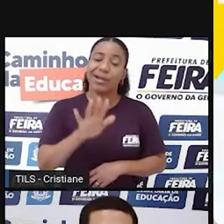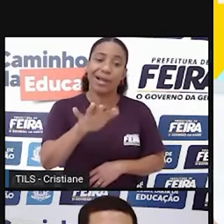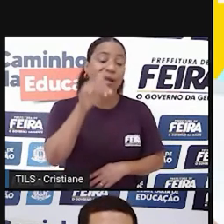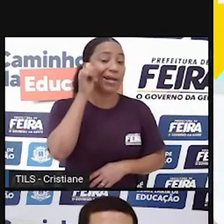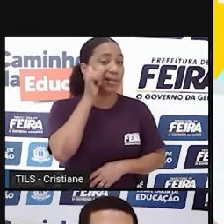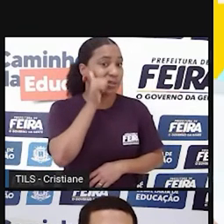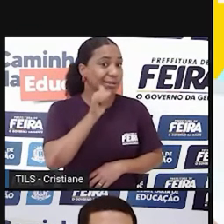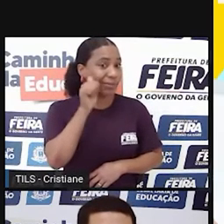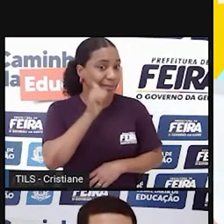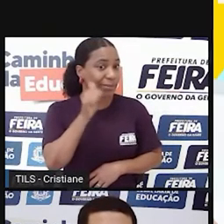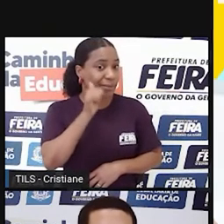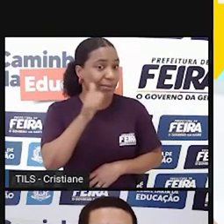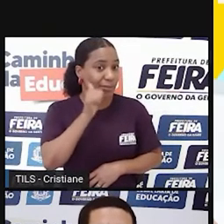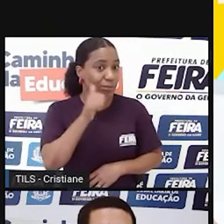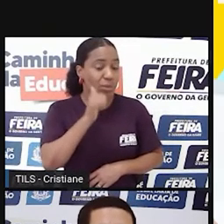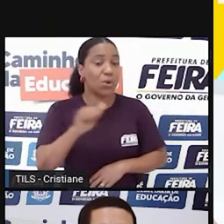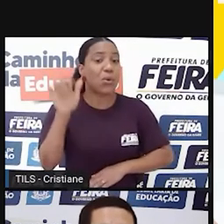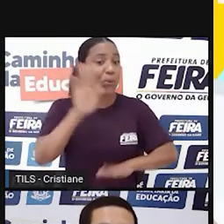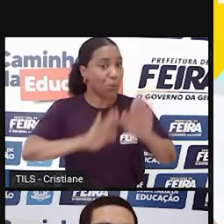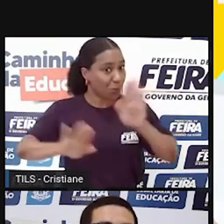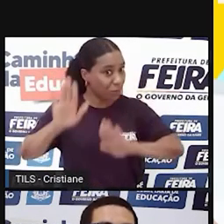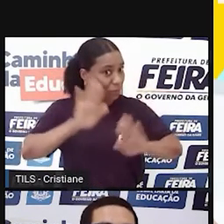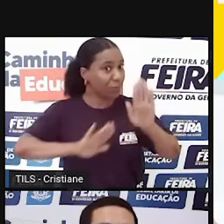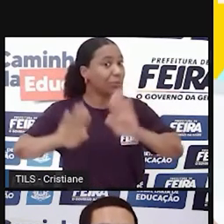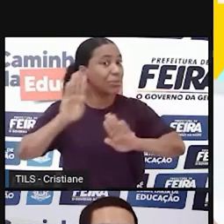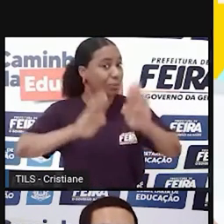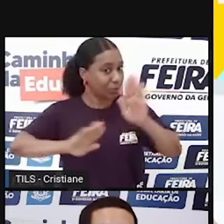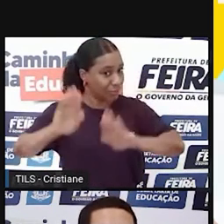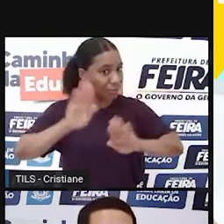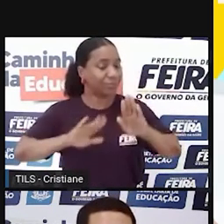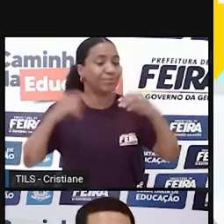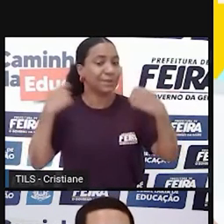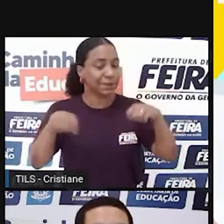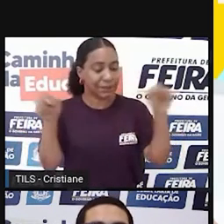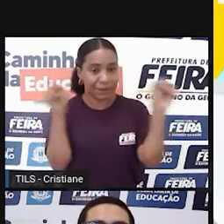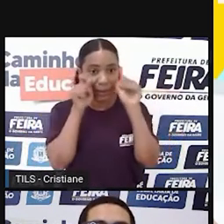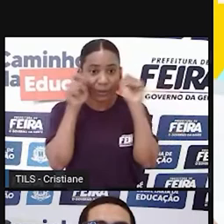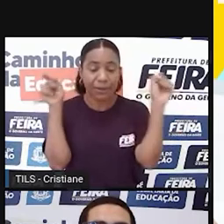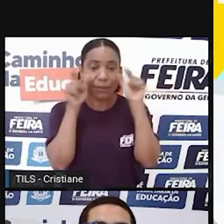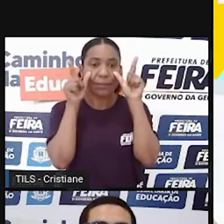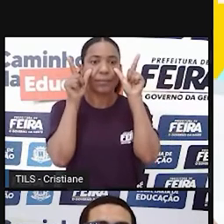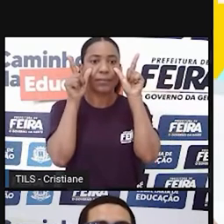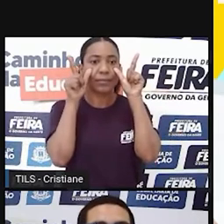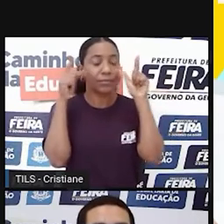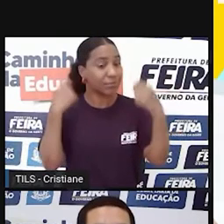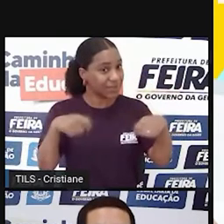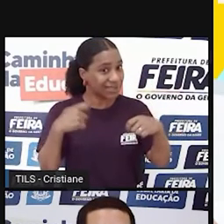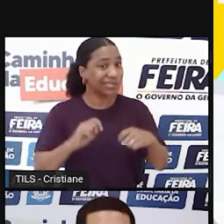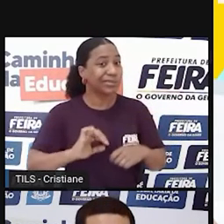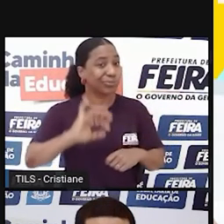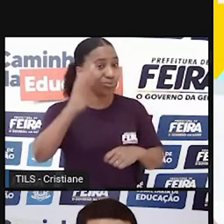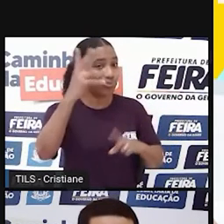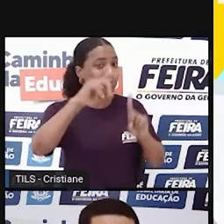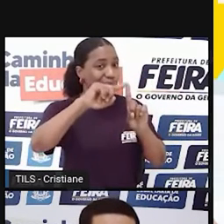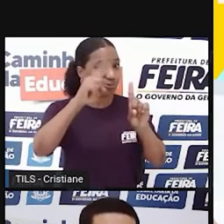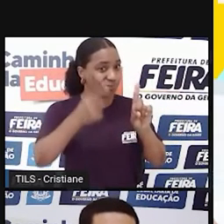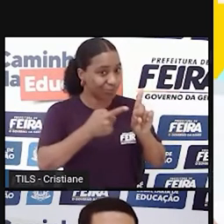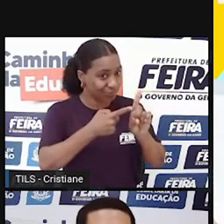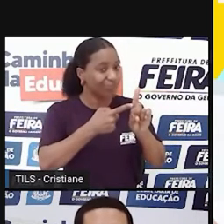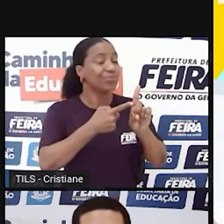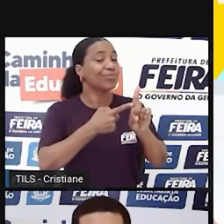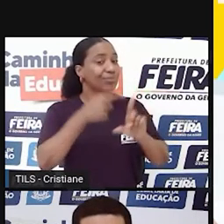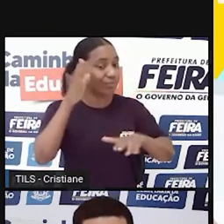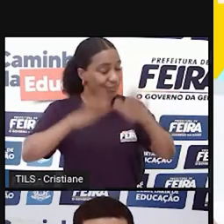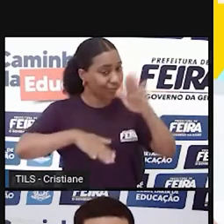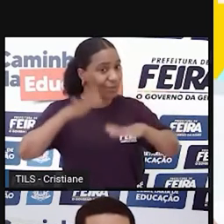têm que ter uma atenção assim, redobrada em relação a isso, porque se acontecer uma gravidez, muito